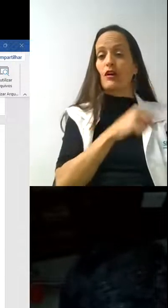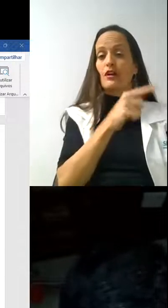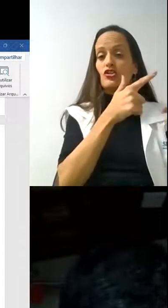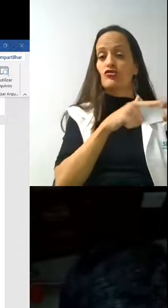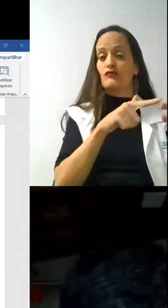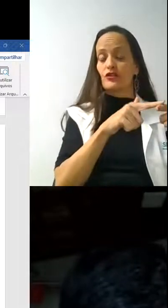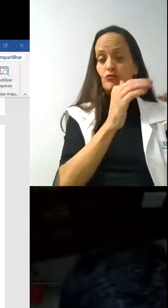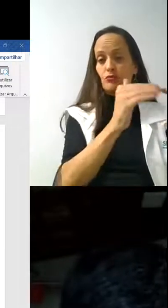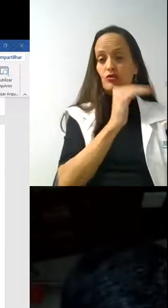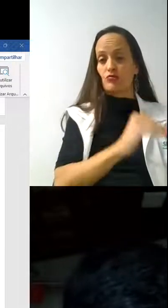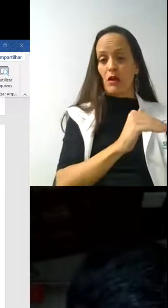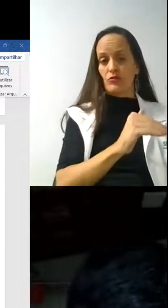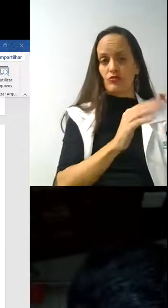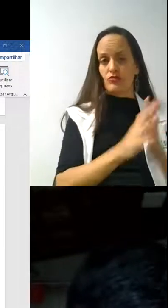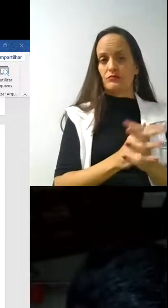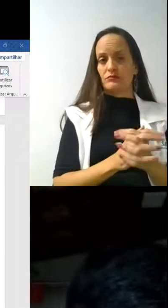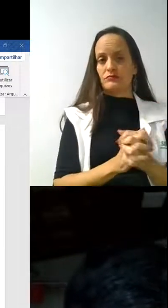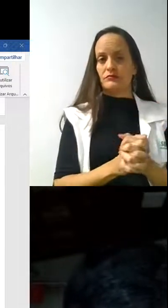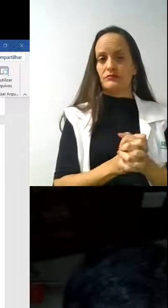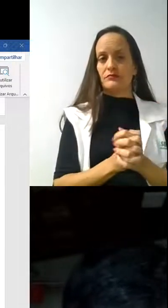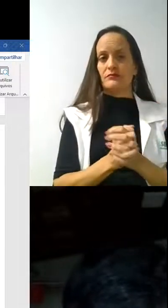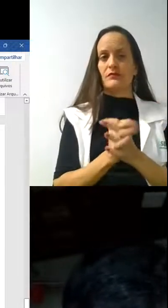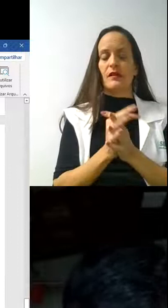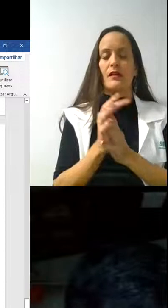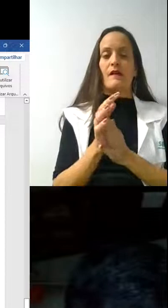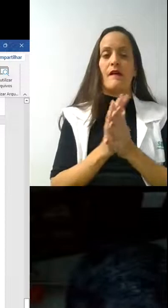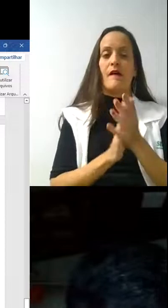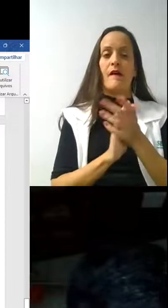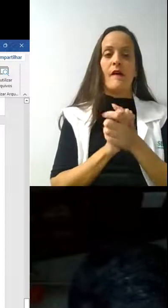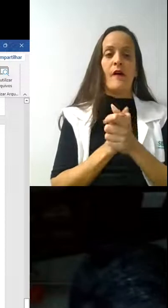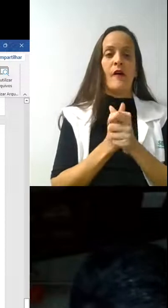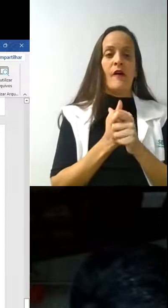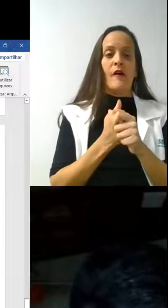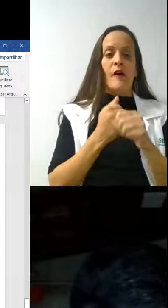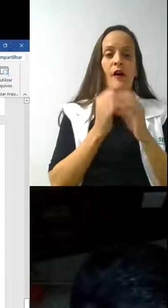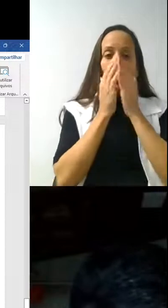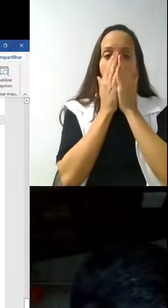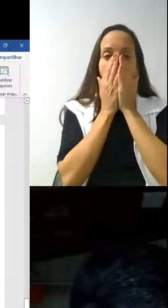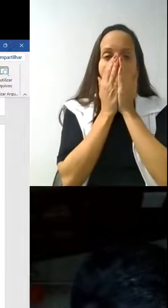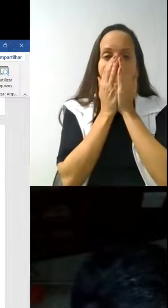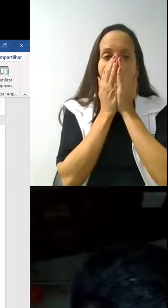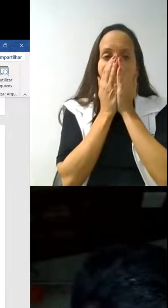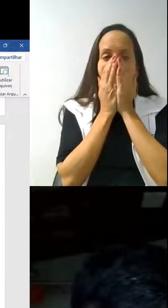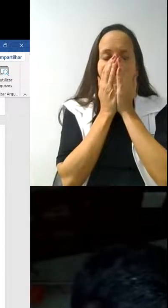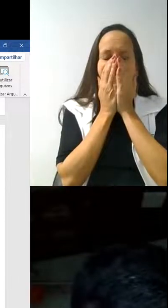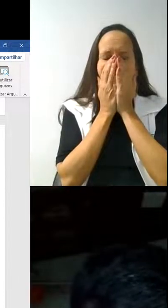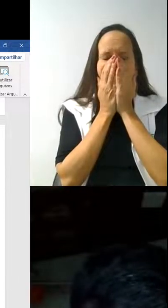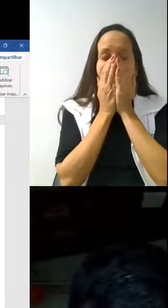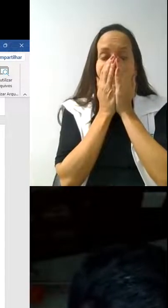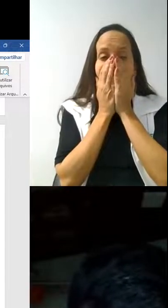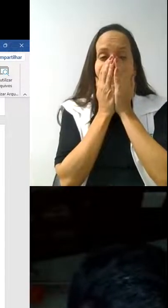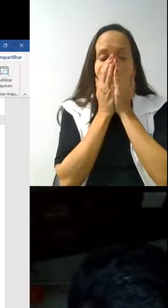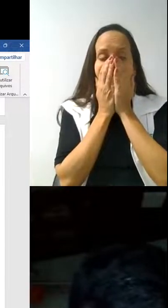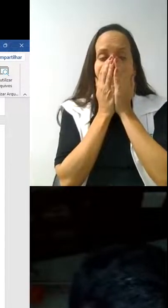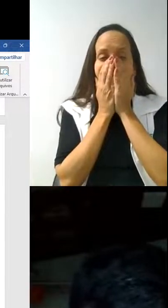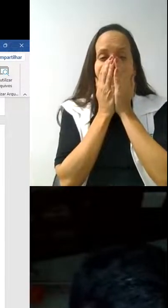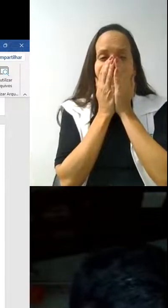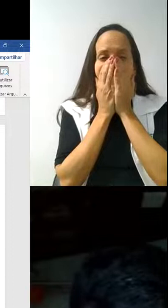dividir por 25. Por quanto? 8,4. Pega esse valor e coloca aqui, ó.